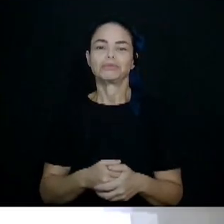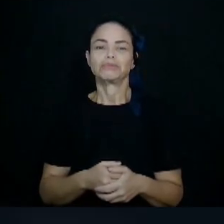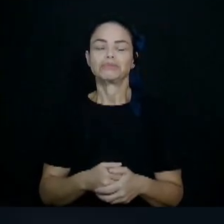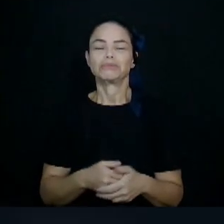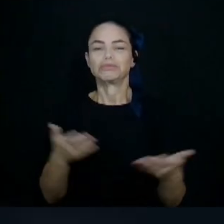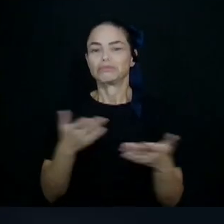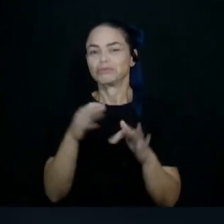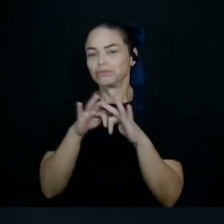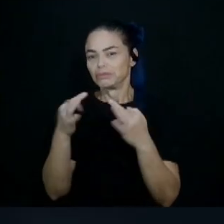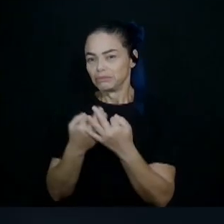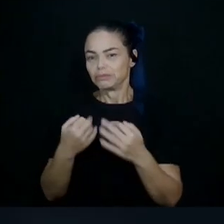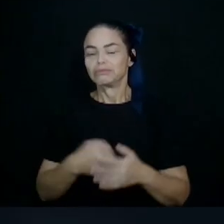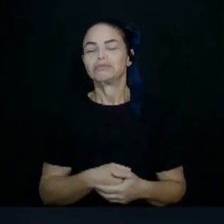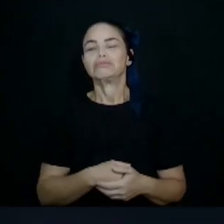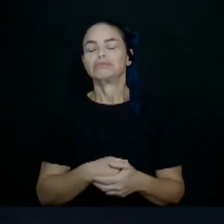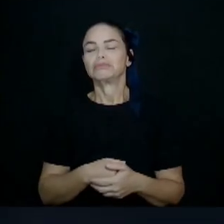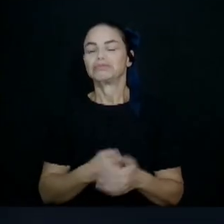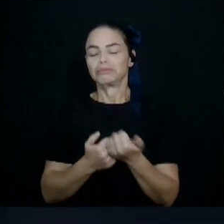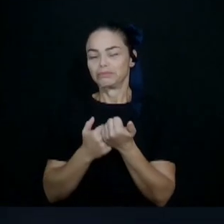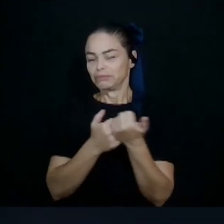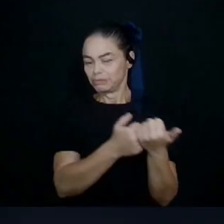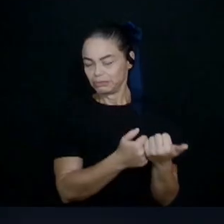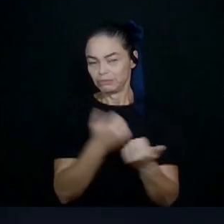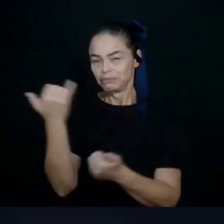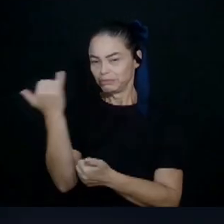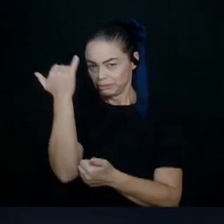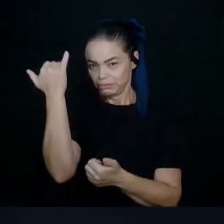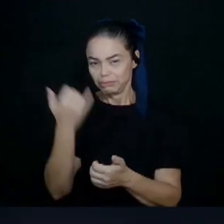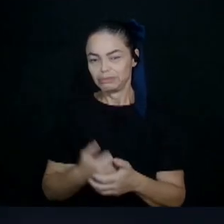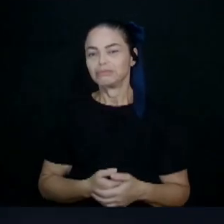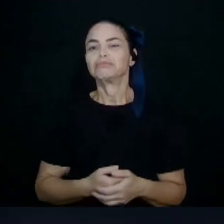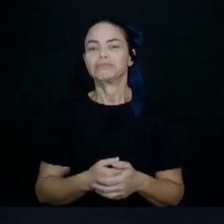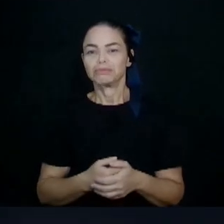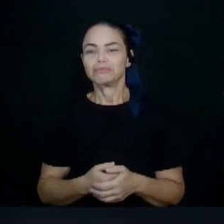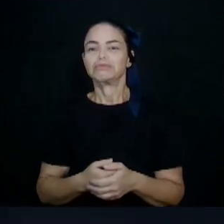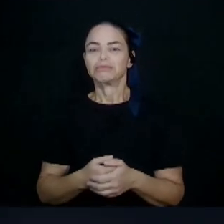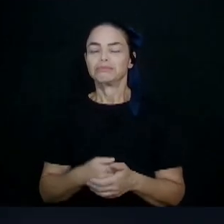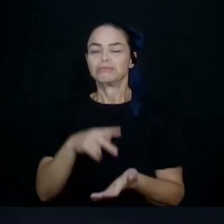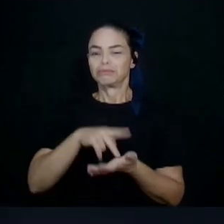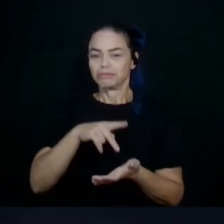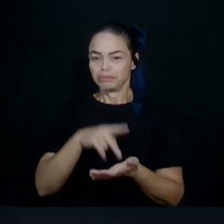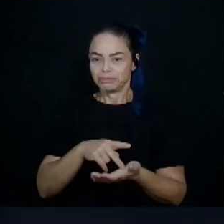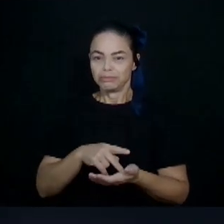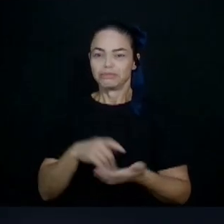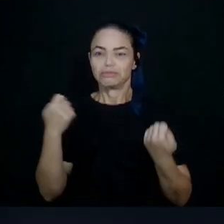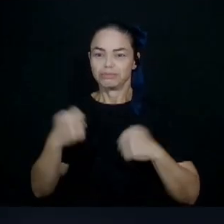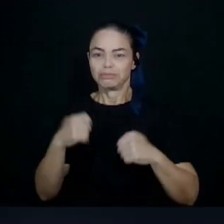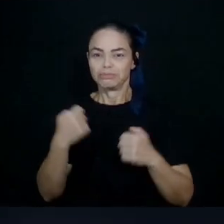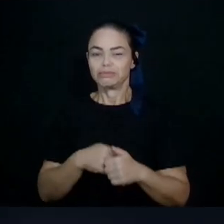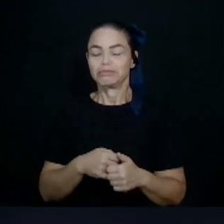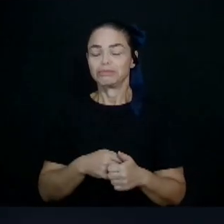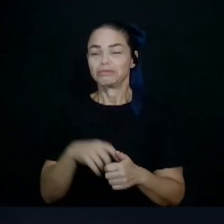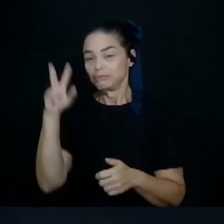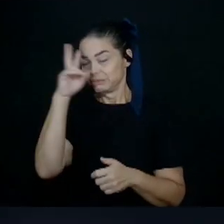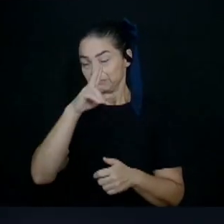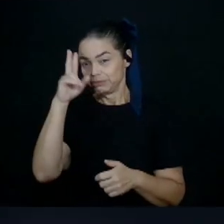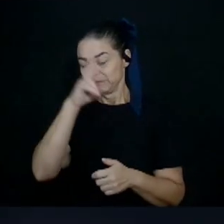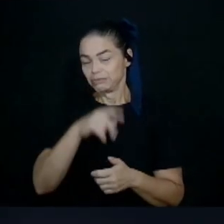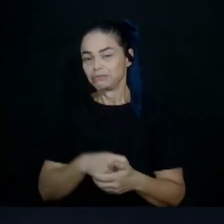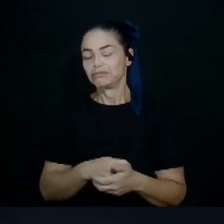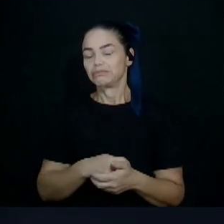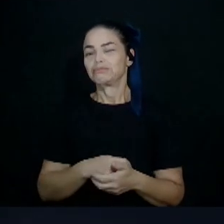ela entra como uma rede de apoio muito importante nesse processo, não é? E a gente precisa salientar aqui o peso